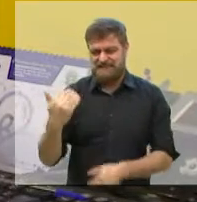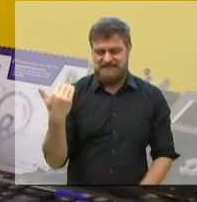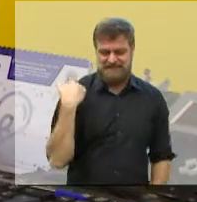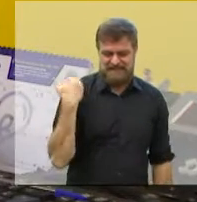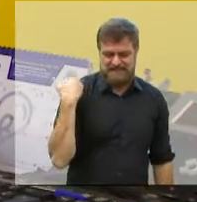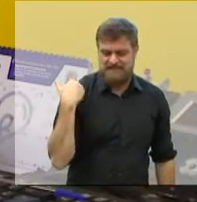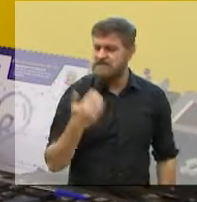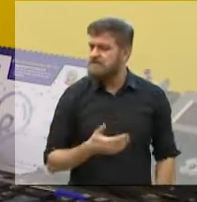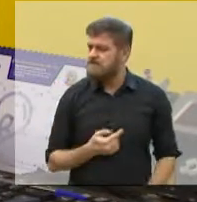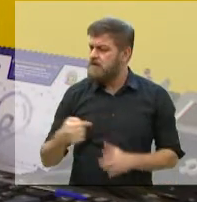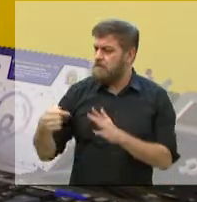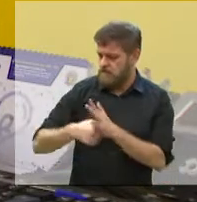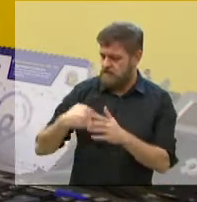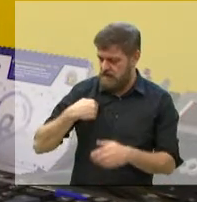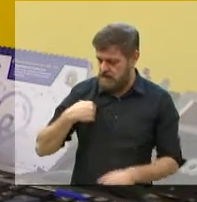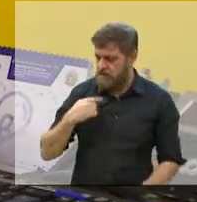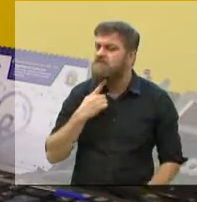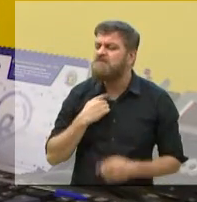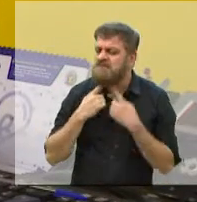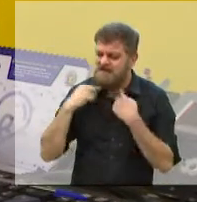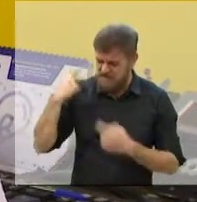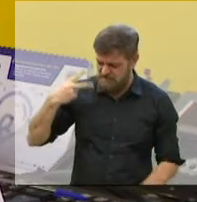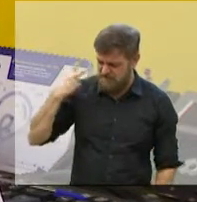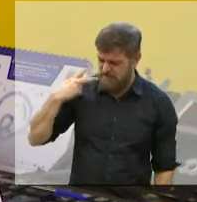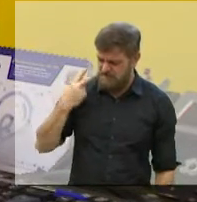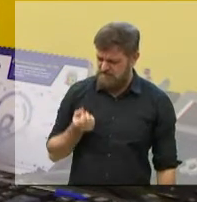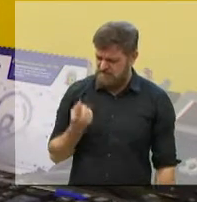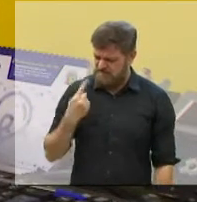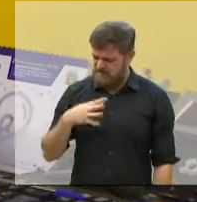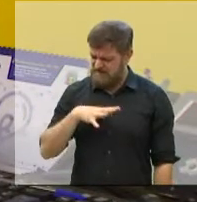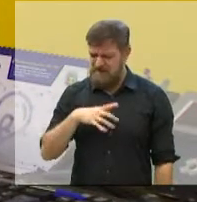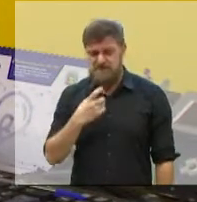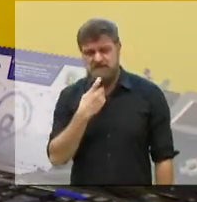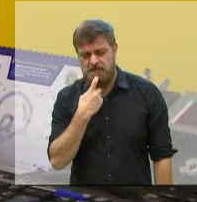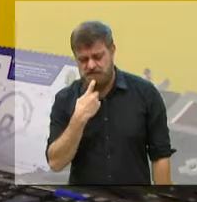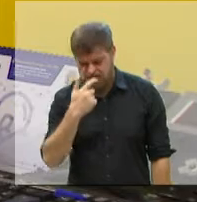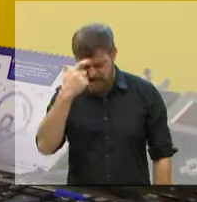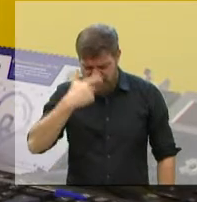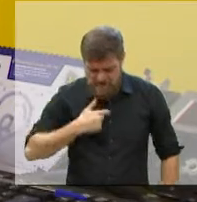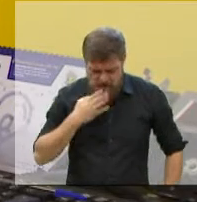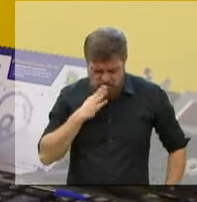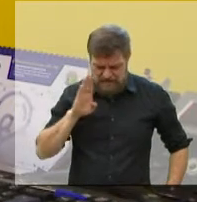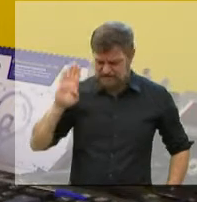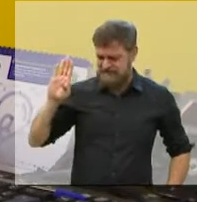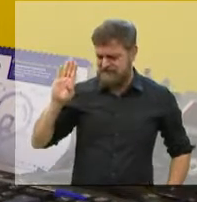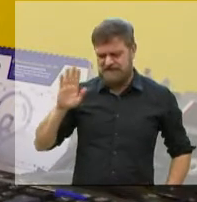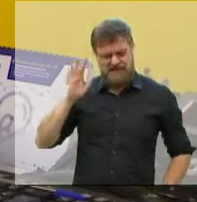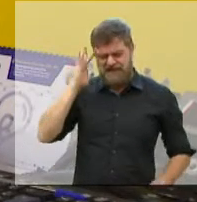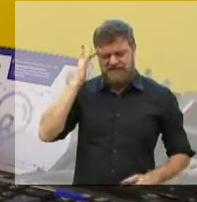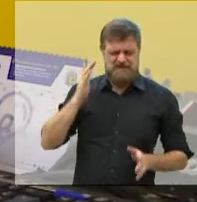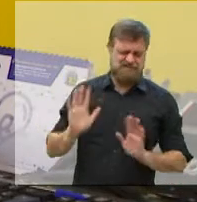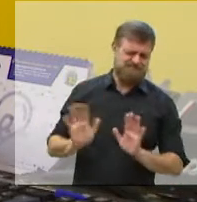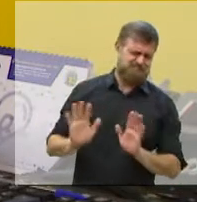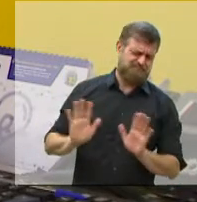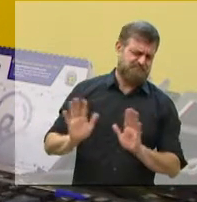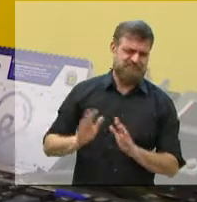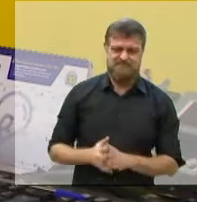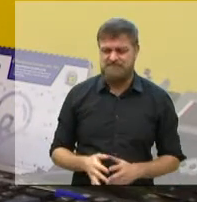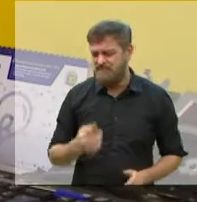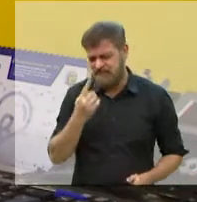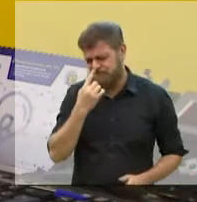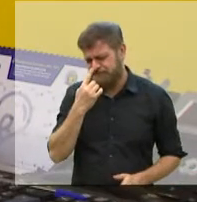começaram a perguntar se eu queria ser vereador na cidade de Campinas, candidato. Falar, eu acho que para mim não serve, eu não